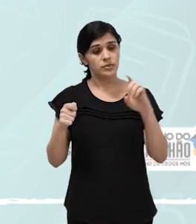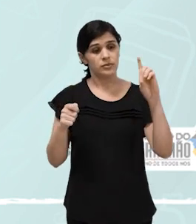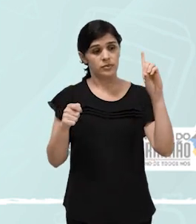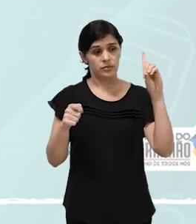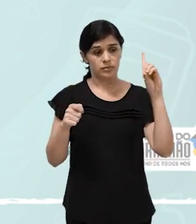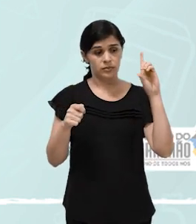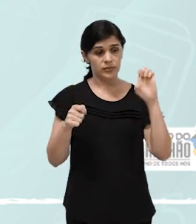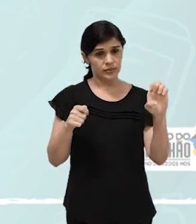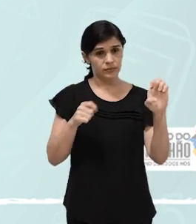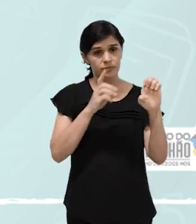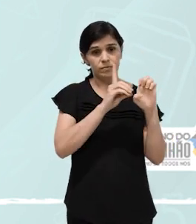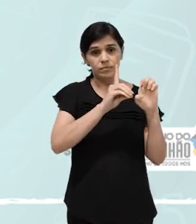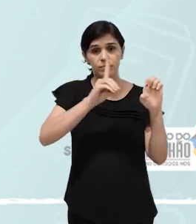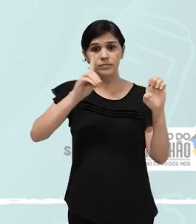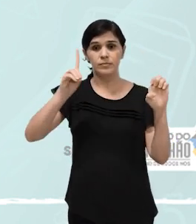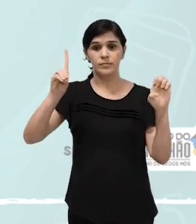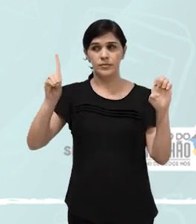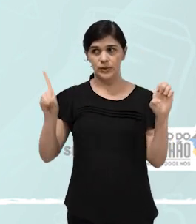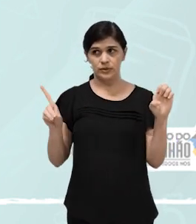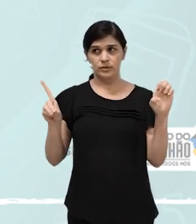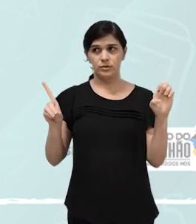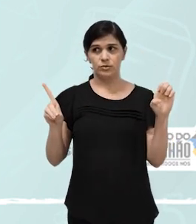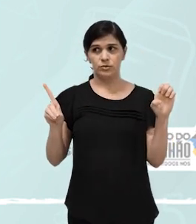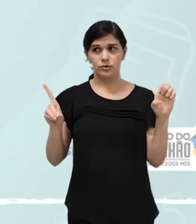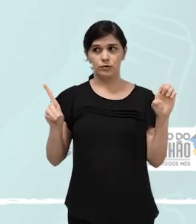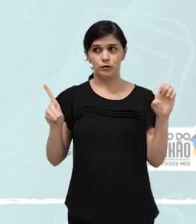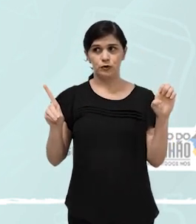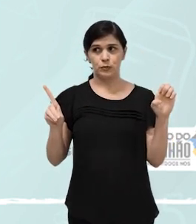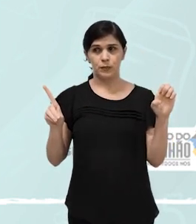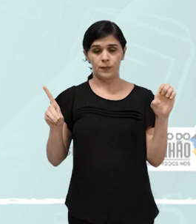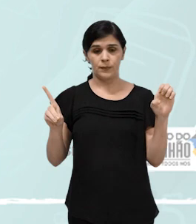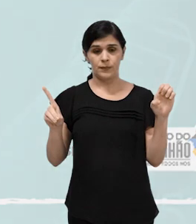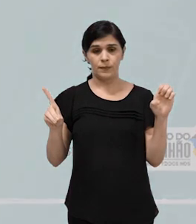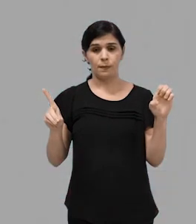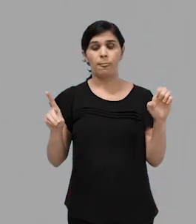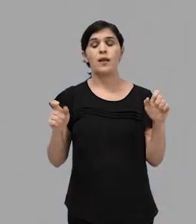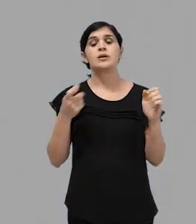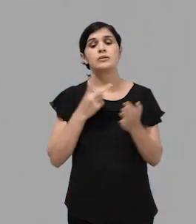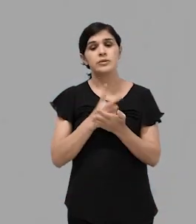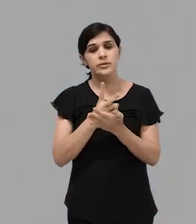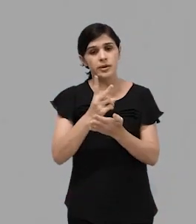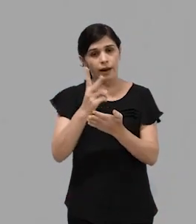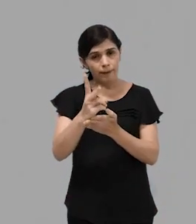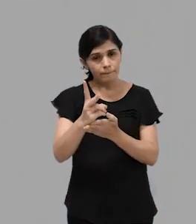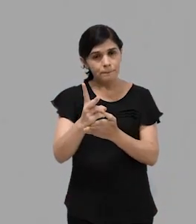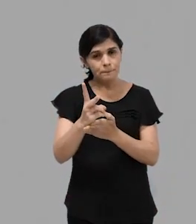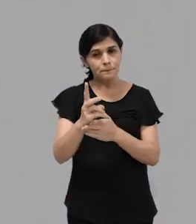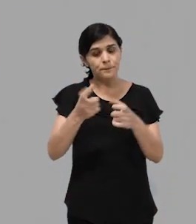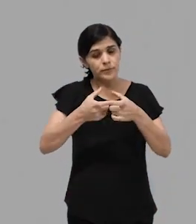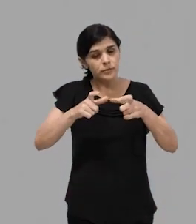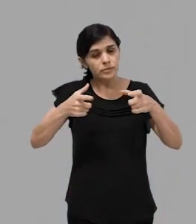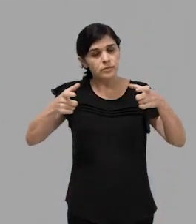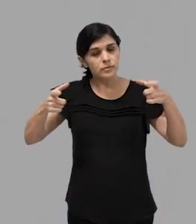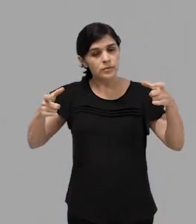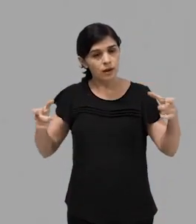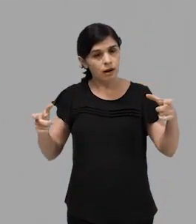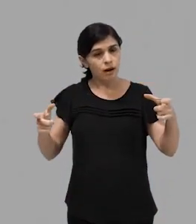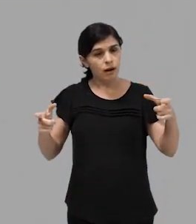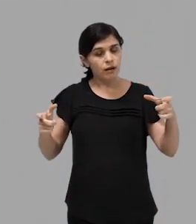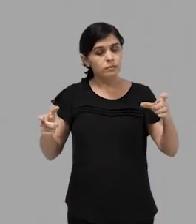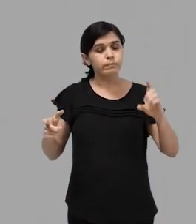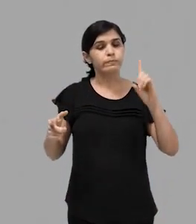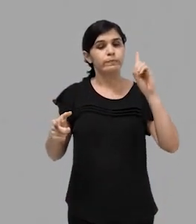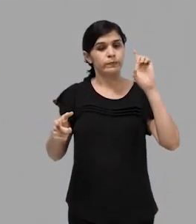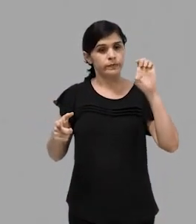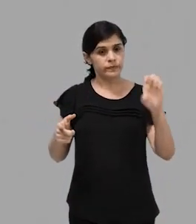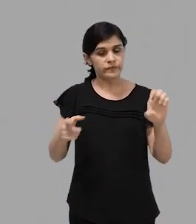na tabela, ela vai crescer da esquerda para a direita, como a seta 1 está indicando, e o raio